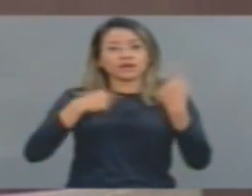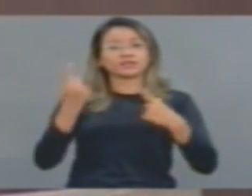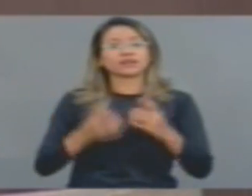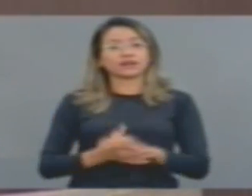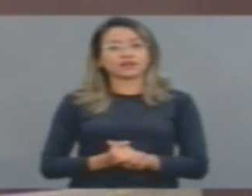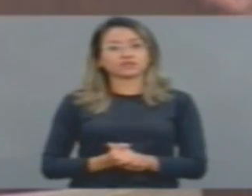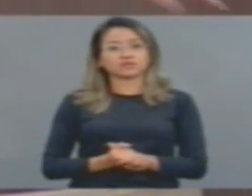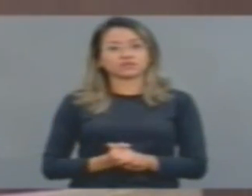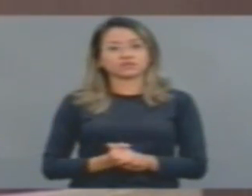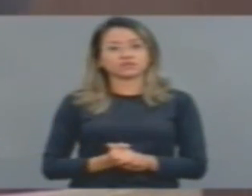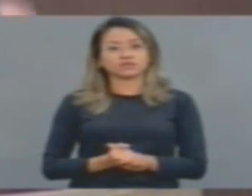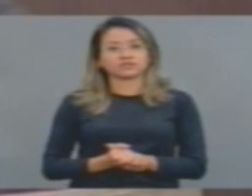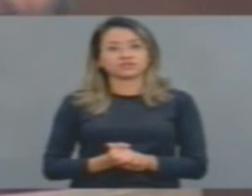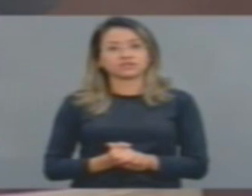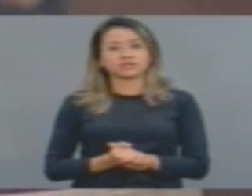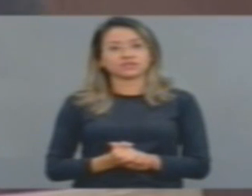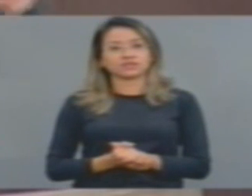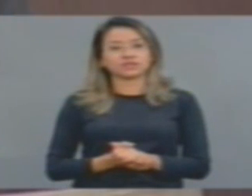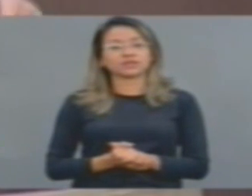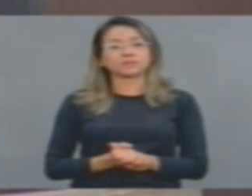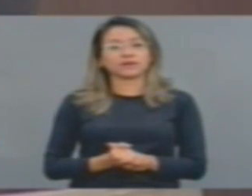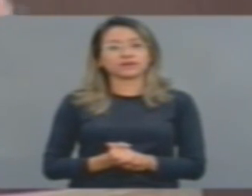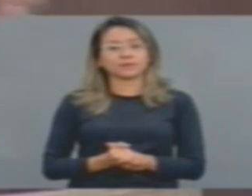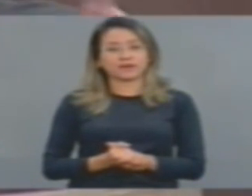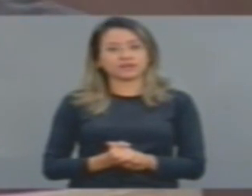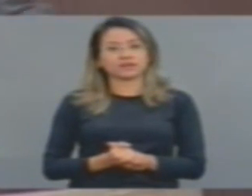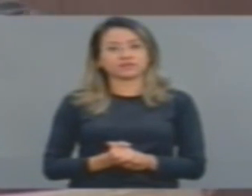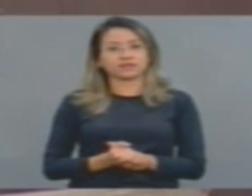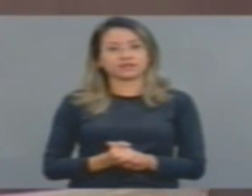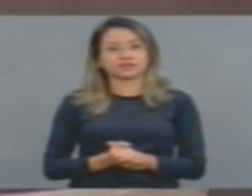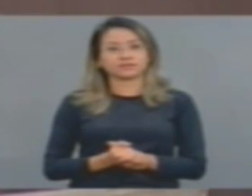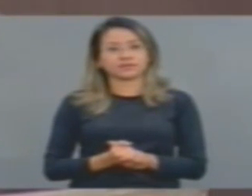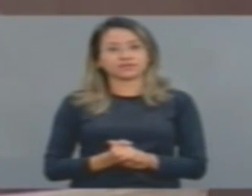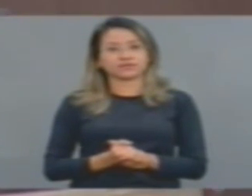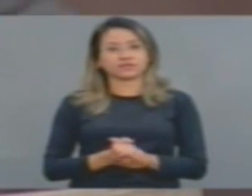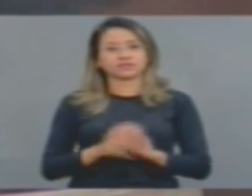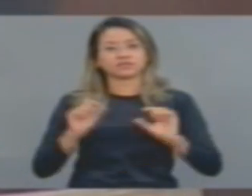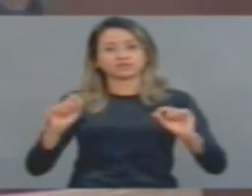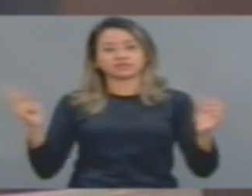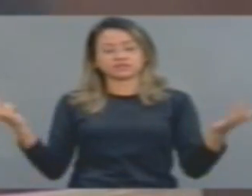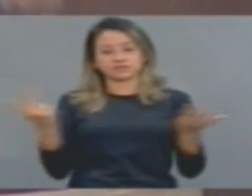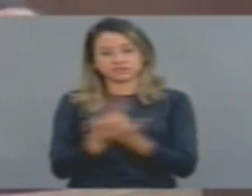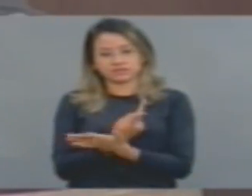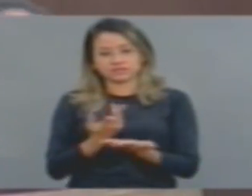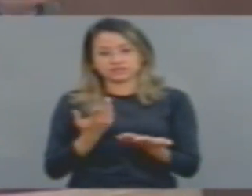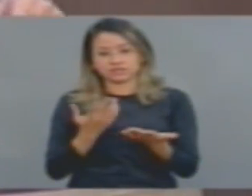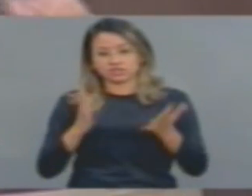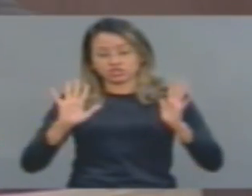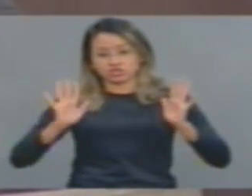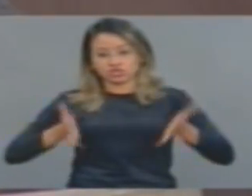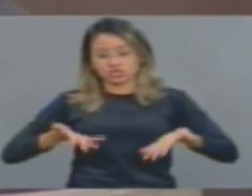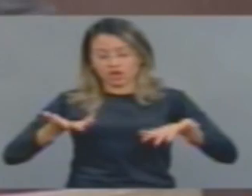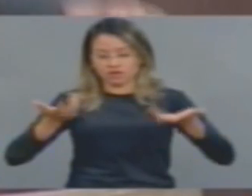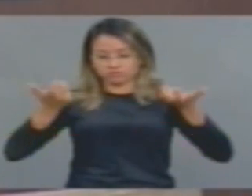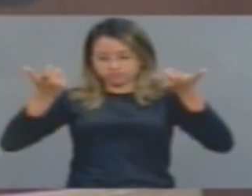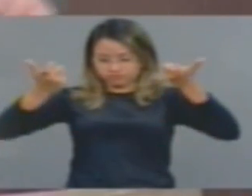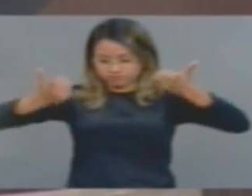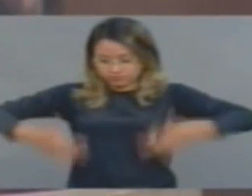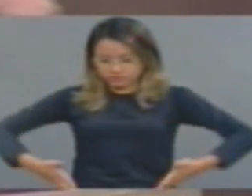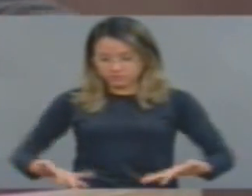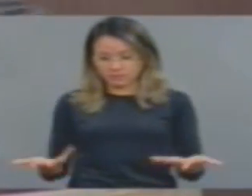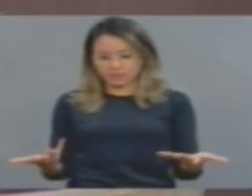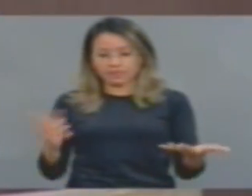as que aconteceram, serão responsabilidade do governo do Estado. Porque a custódia desses seres humanos